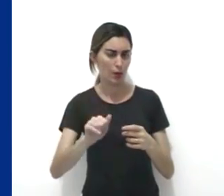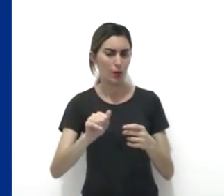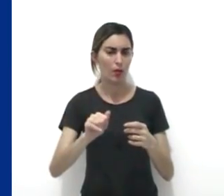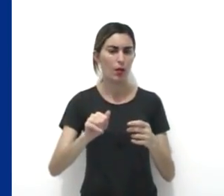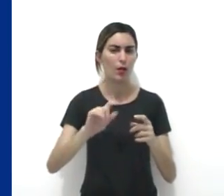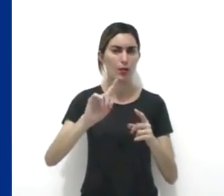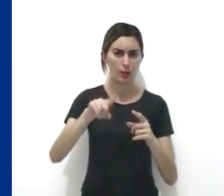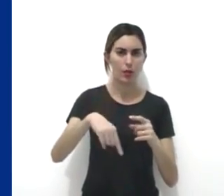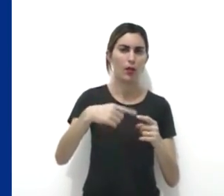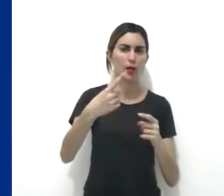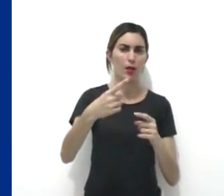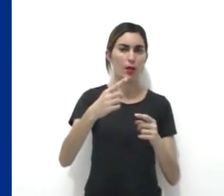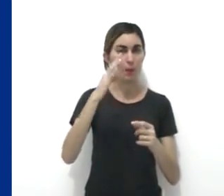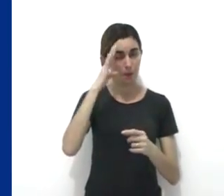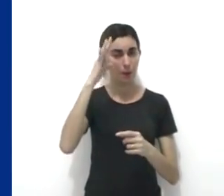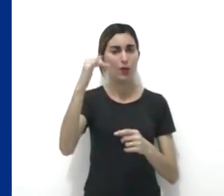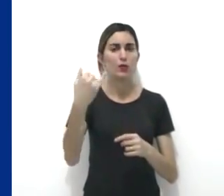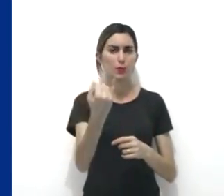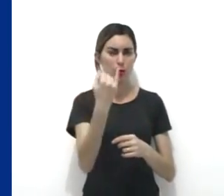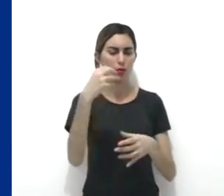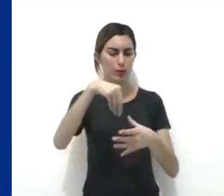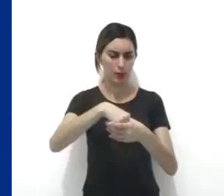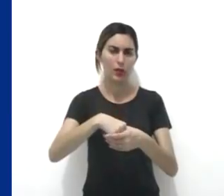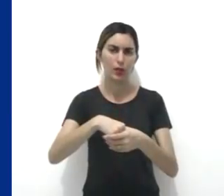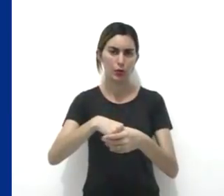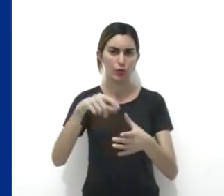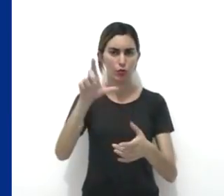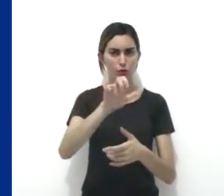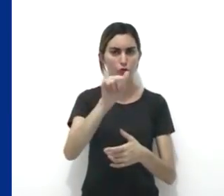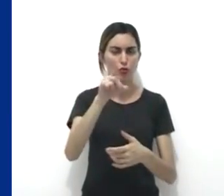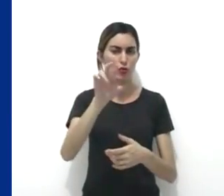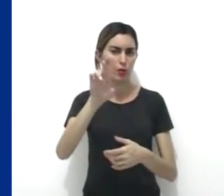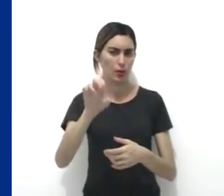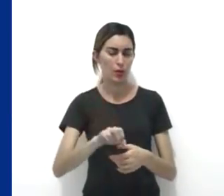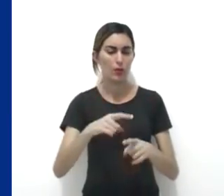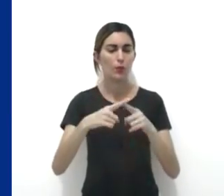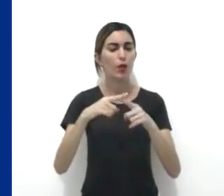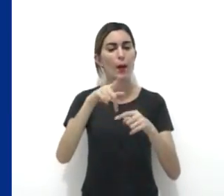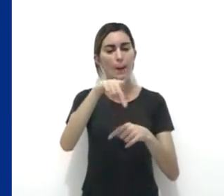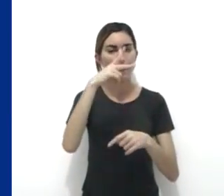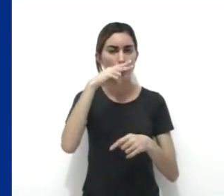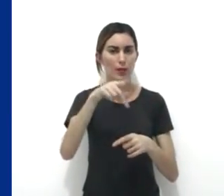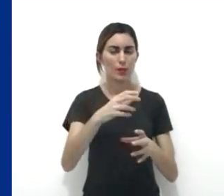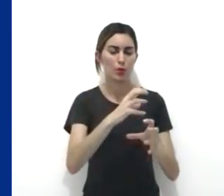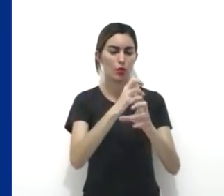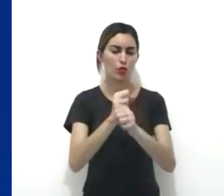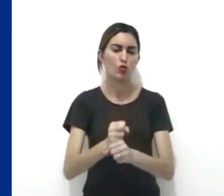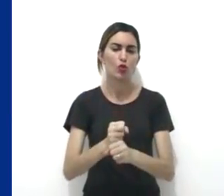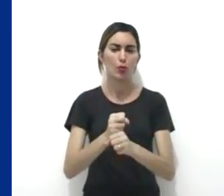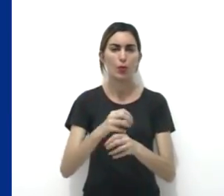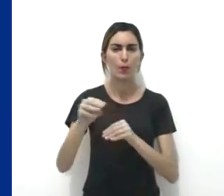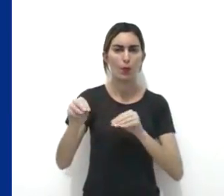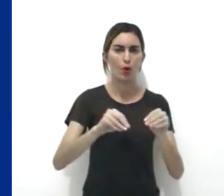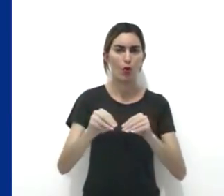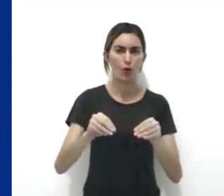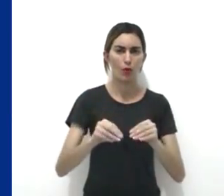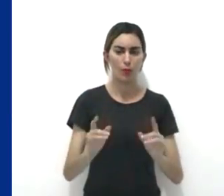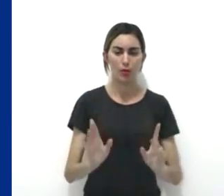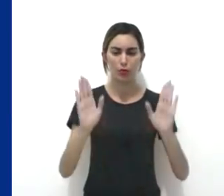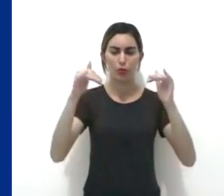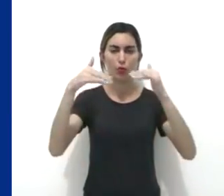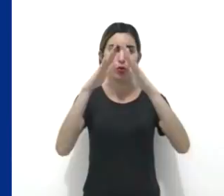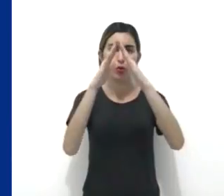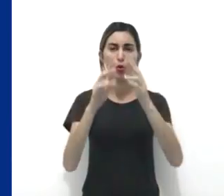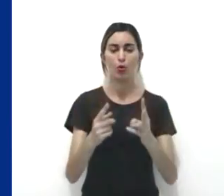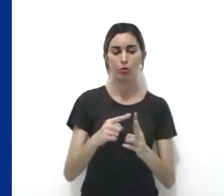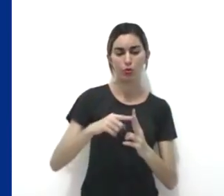após o rei é sem dúvida a peça mais importante dentro de uma partida de xadrez, pois a mesma acumula o movimento da torre